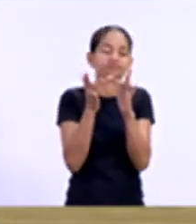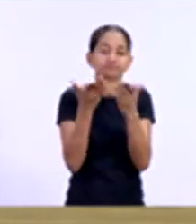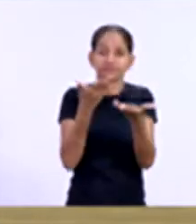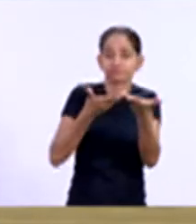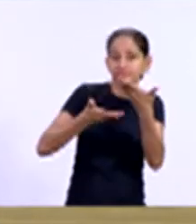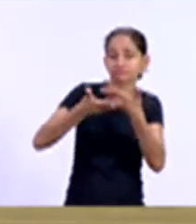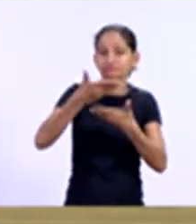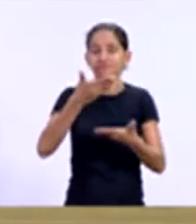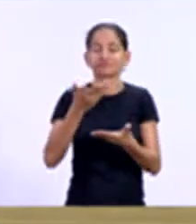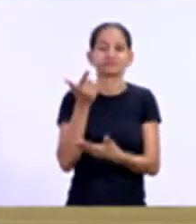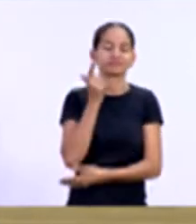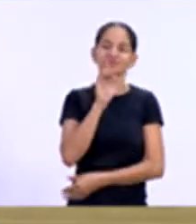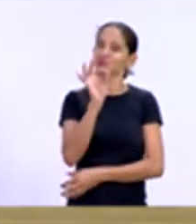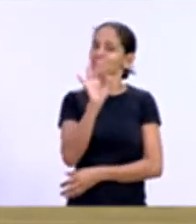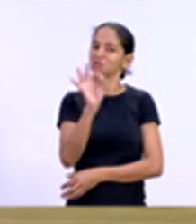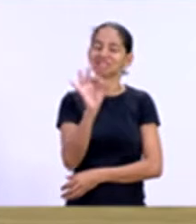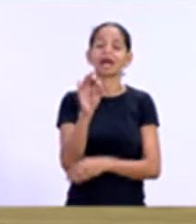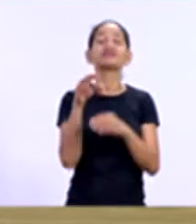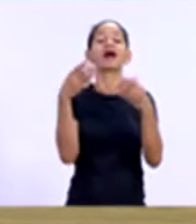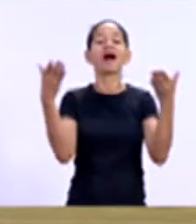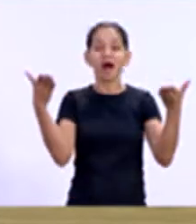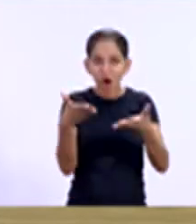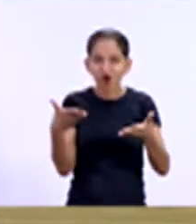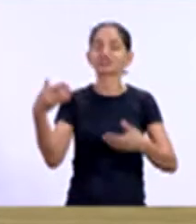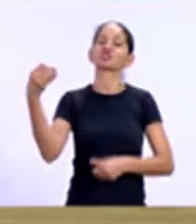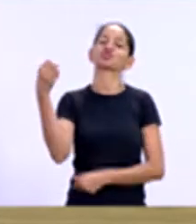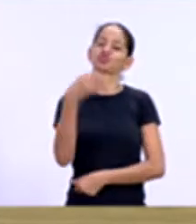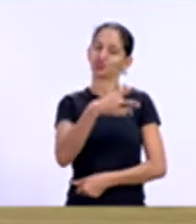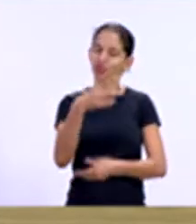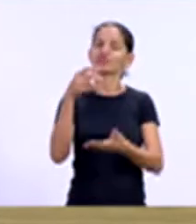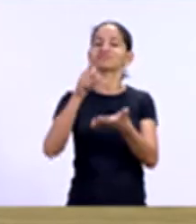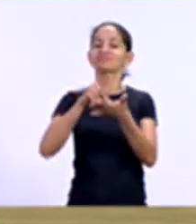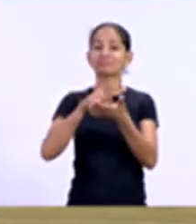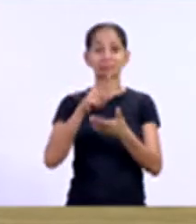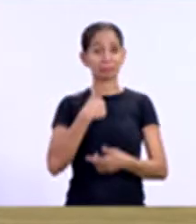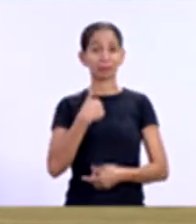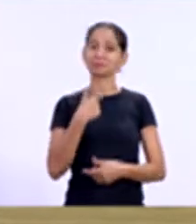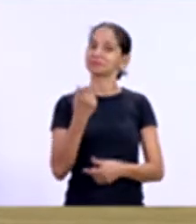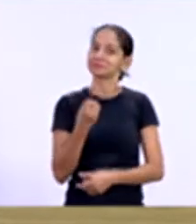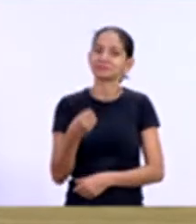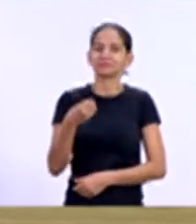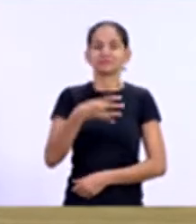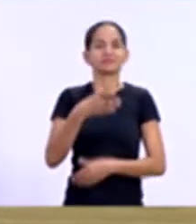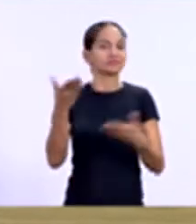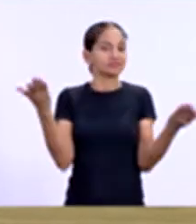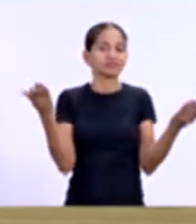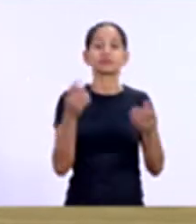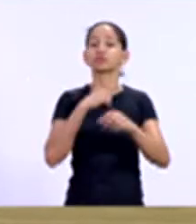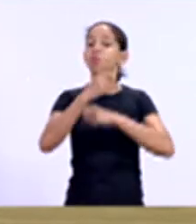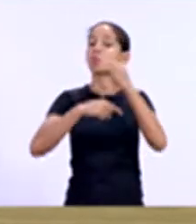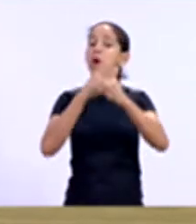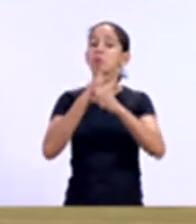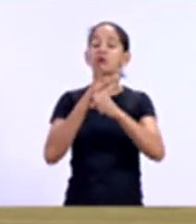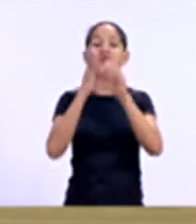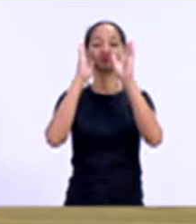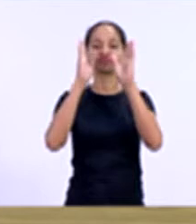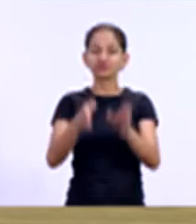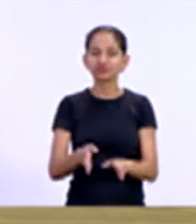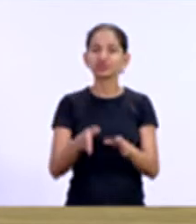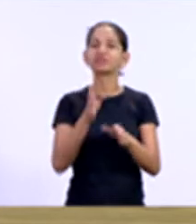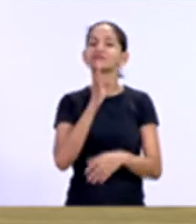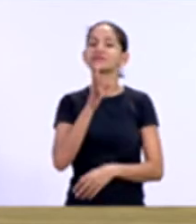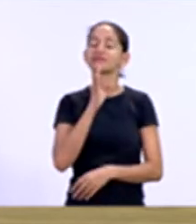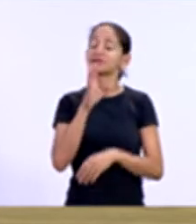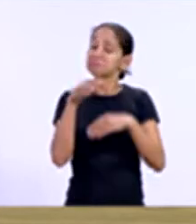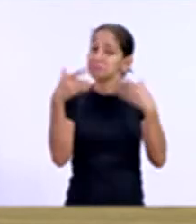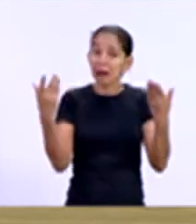feedback, essa interação no ambiente virtual, então, é novo mesmo, é novo para nós, né, professor, que já estamos aqui há 1 ano, 2 anos aqui já trabalhando com essa